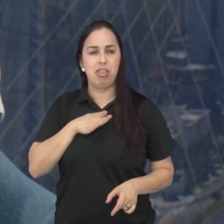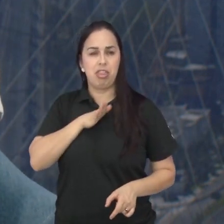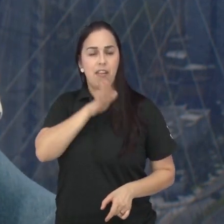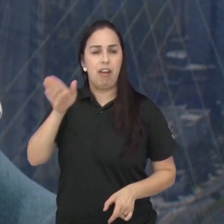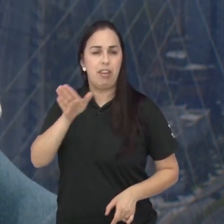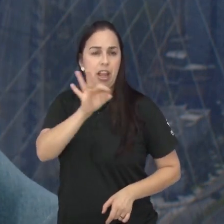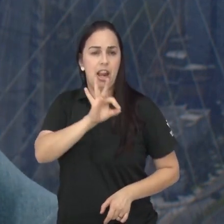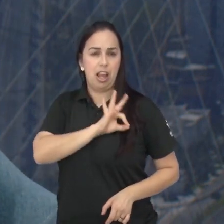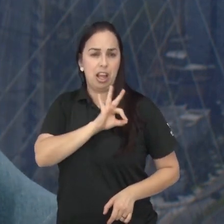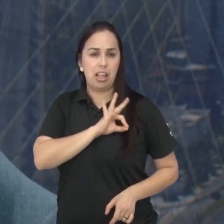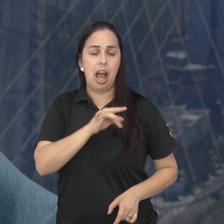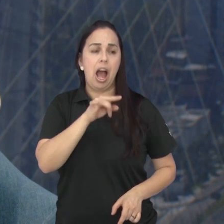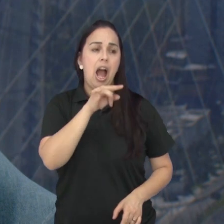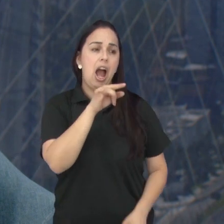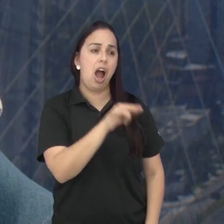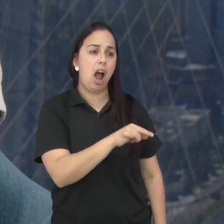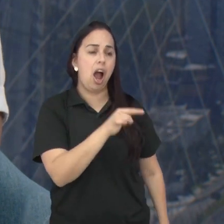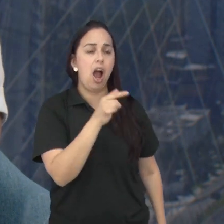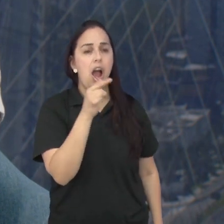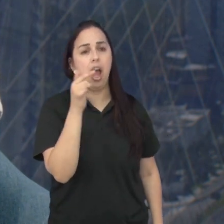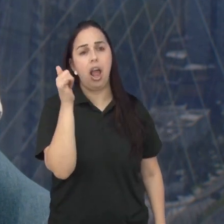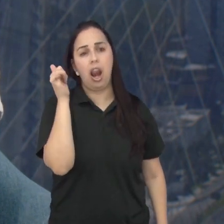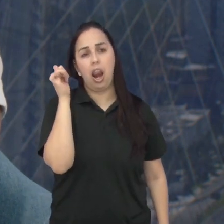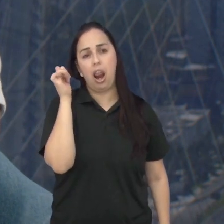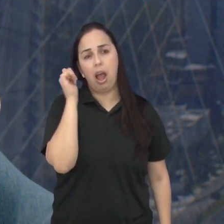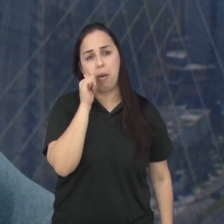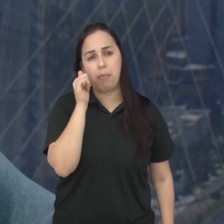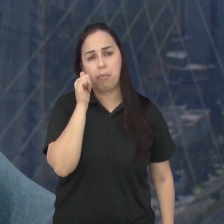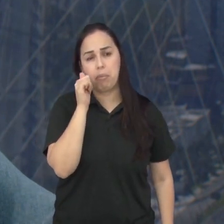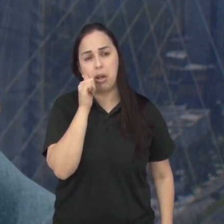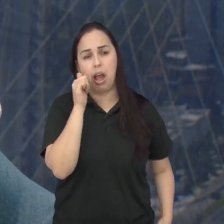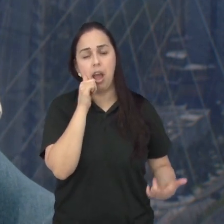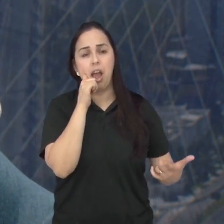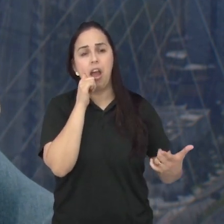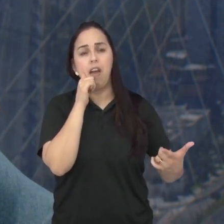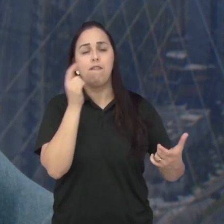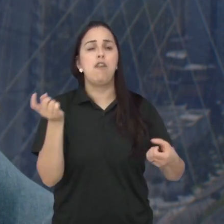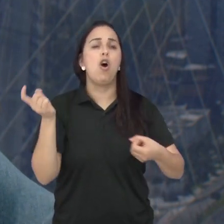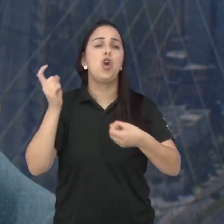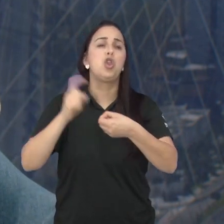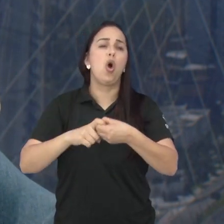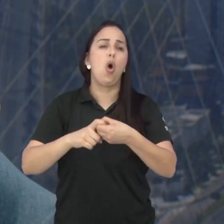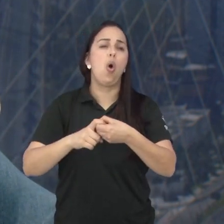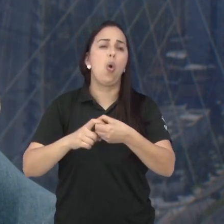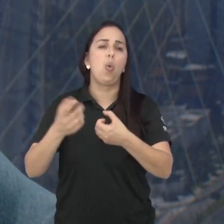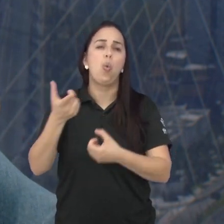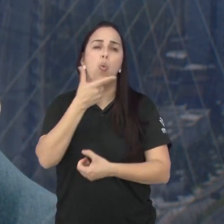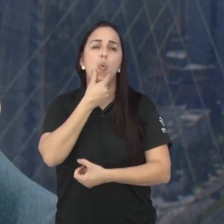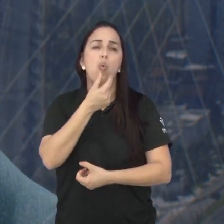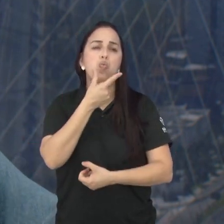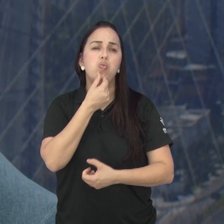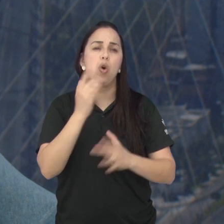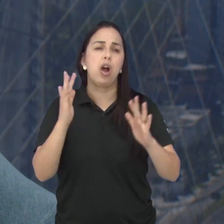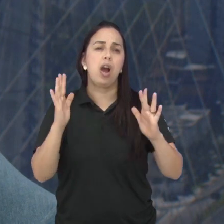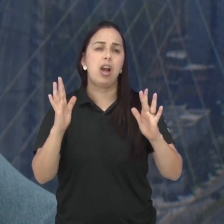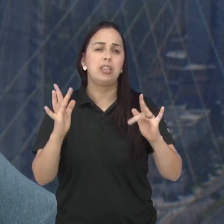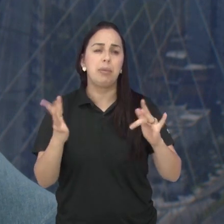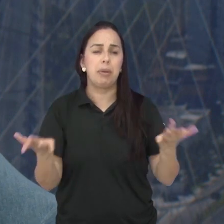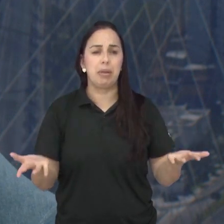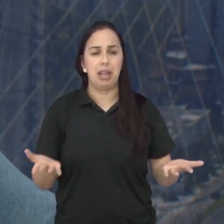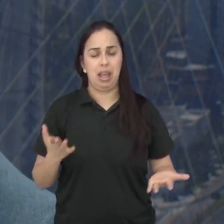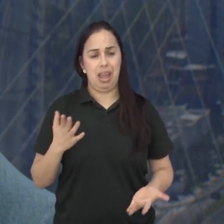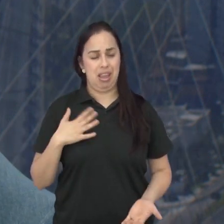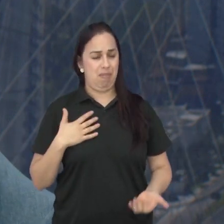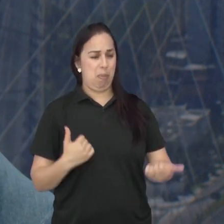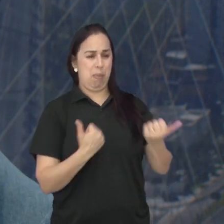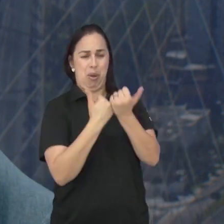delegacias, né, sempre assim, mas ela apanhou e voltou com o cara, né? E aí, né, a questão, eu não vou mais